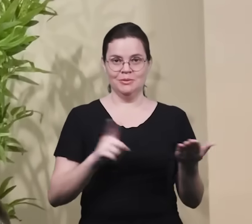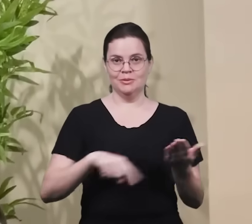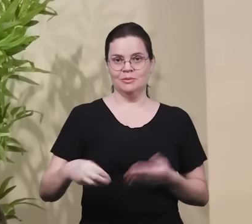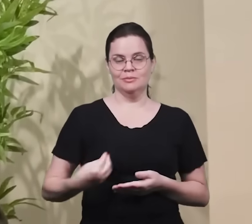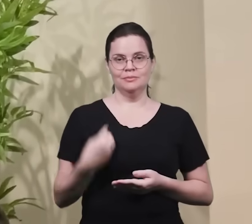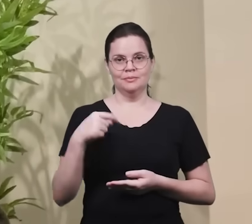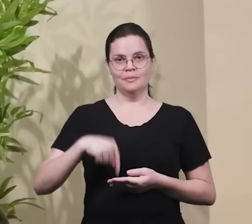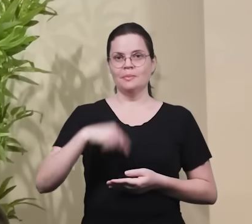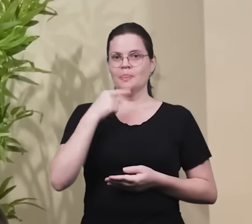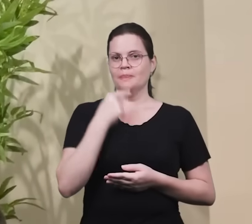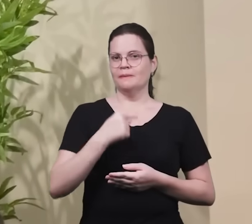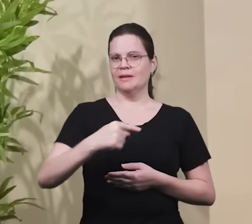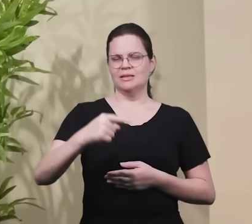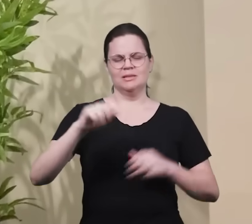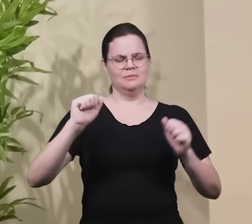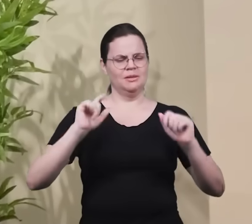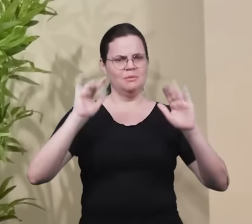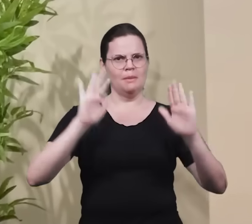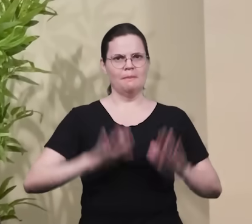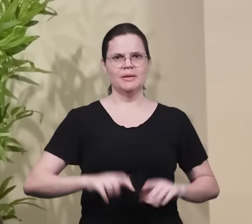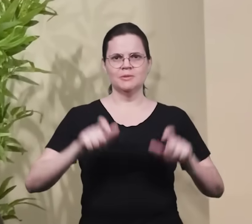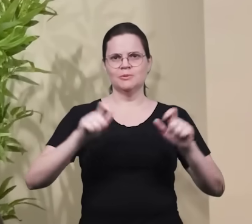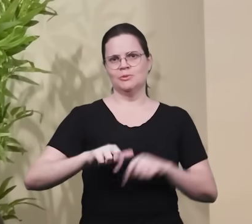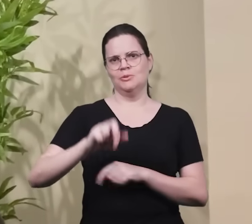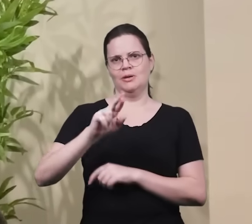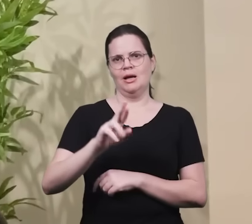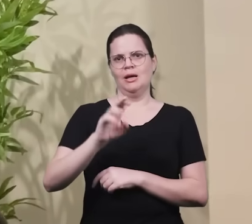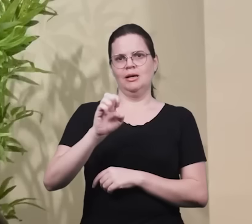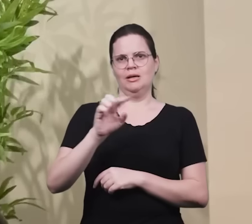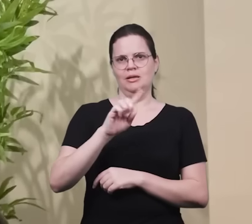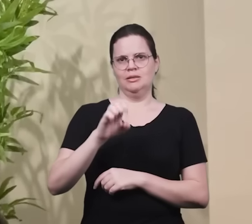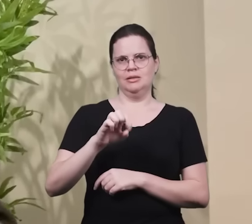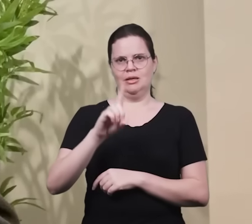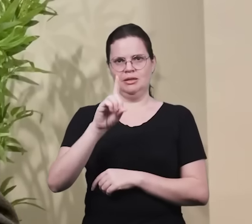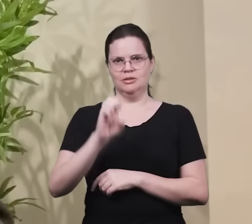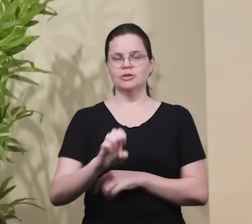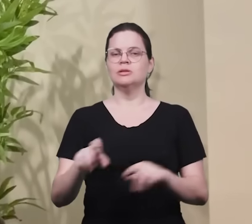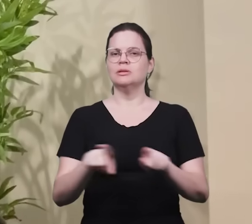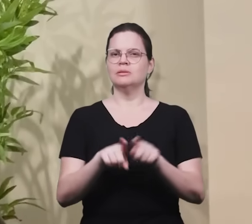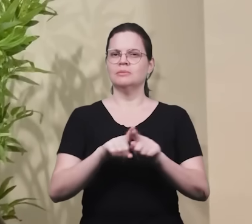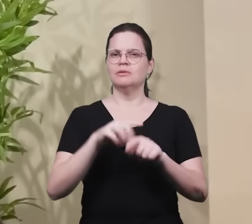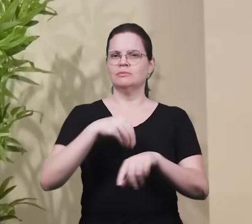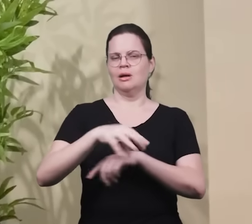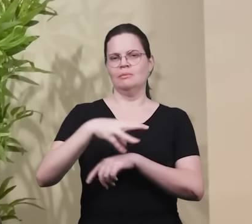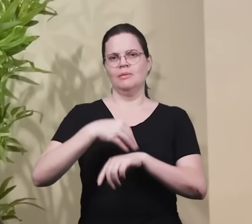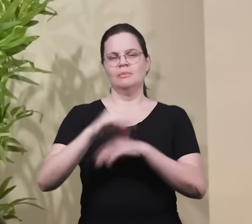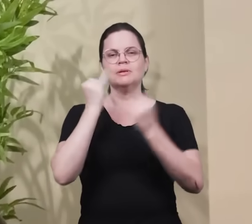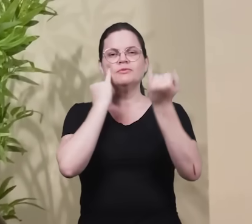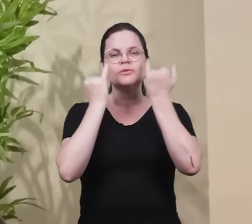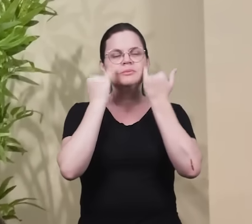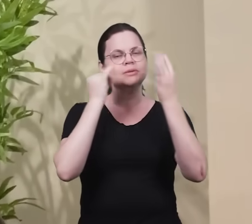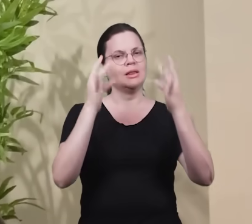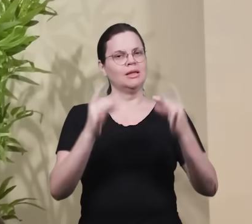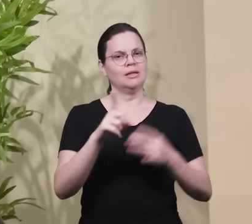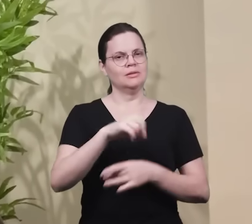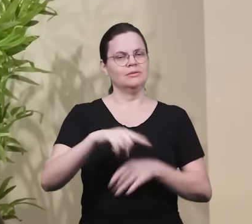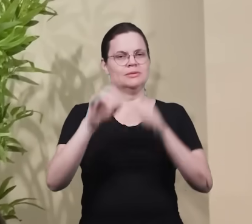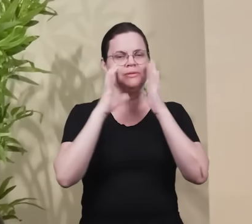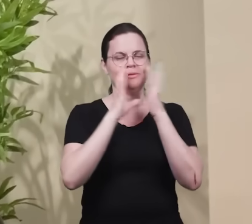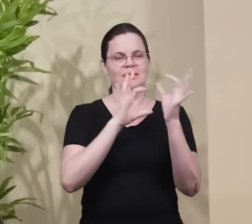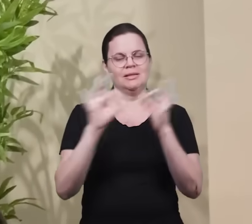Nós tivemos uma semana abençoada aqui em Resende e queremos compartilhar todos os detalhes com você que nos acompanha